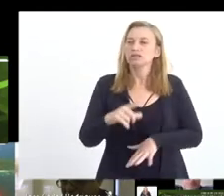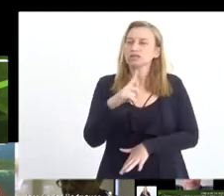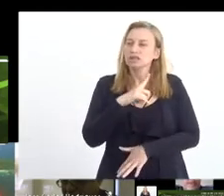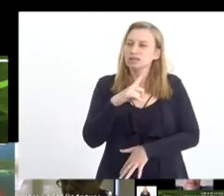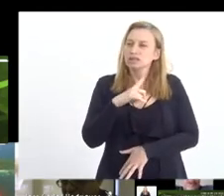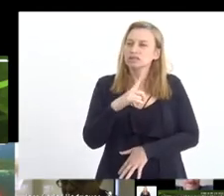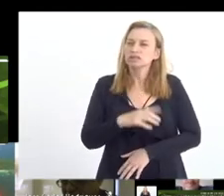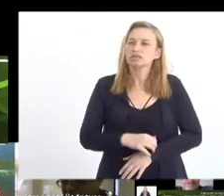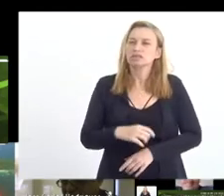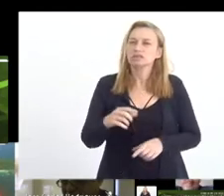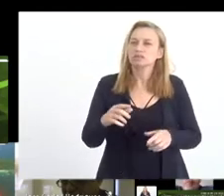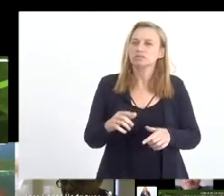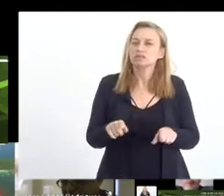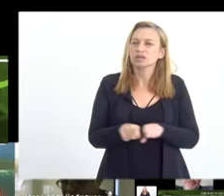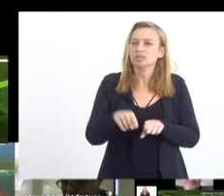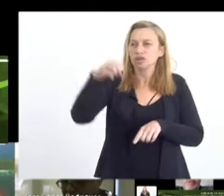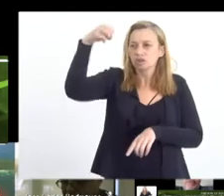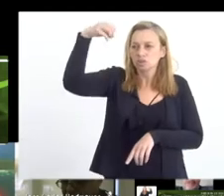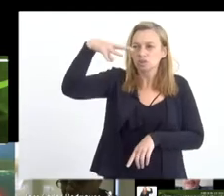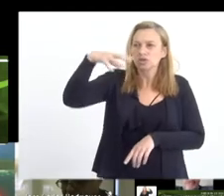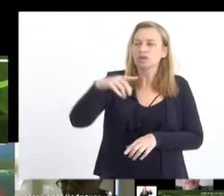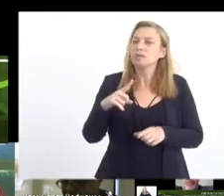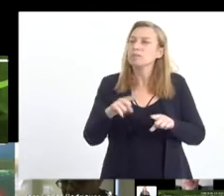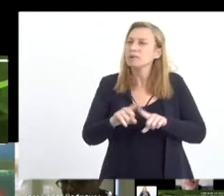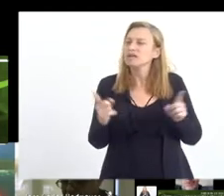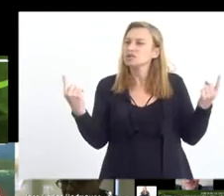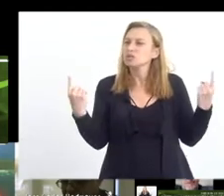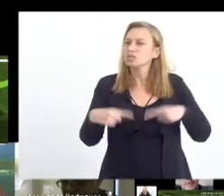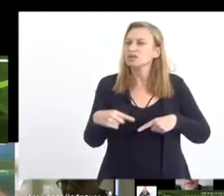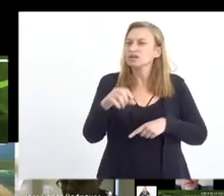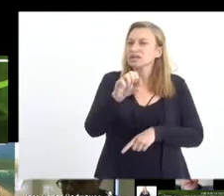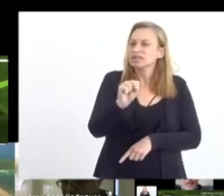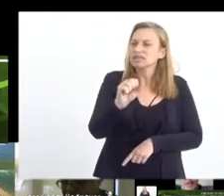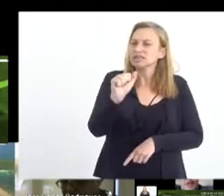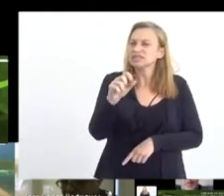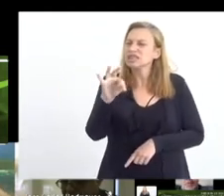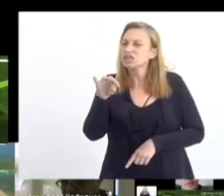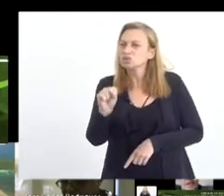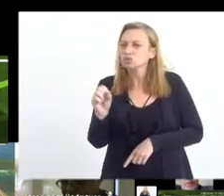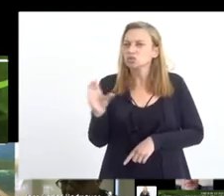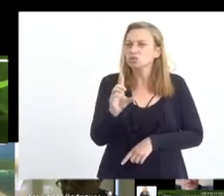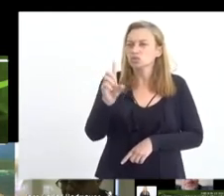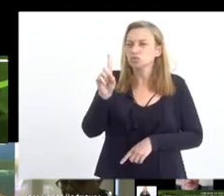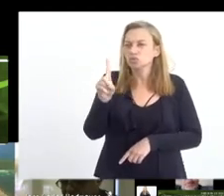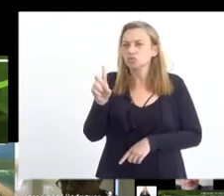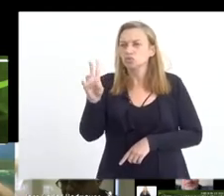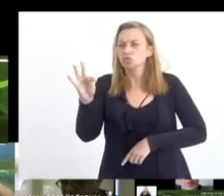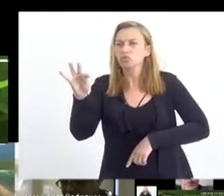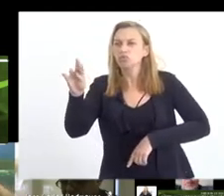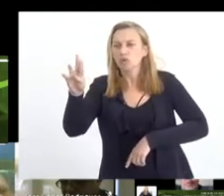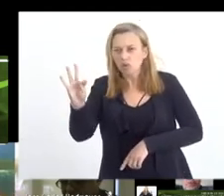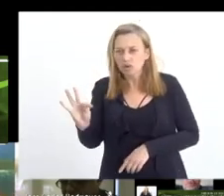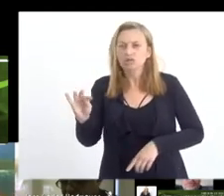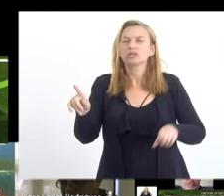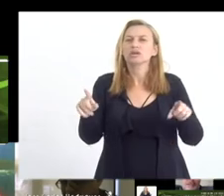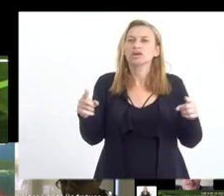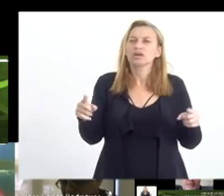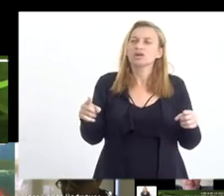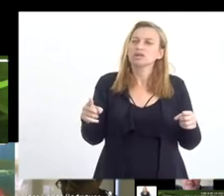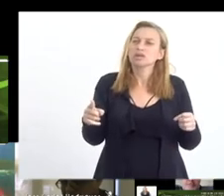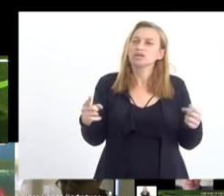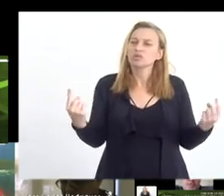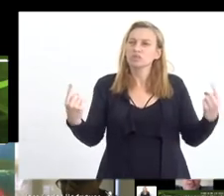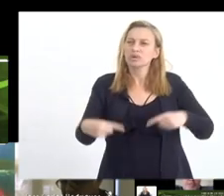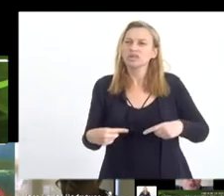problema de iluminação, mas essa competição entre Santos Dumont e o aeroporto do Galeão prejudica inclusive os aeroportos